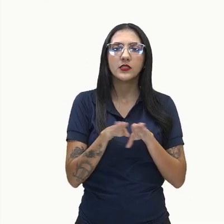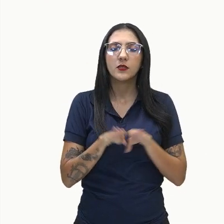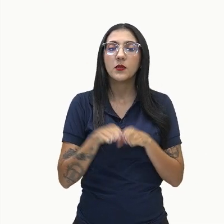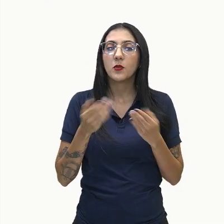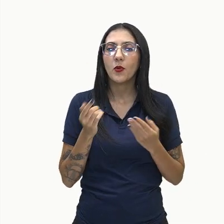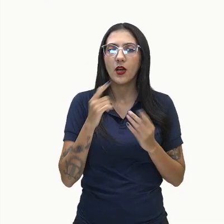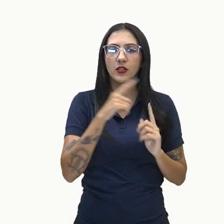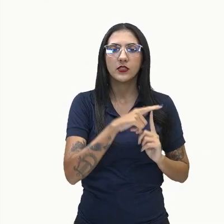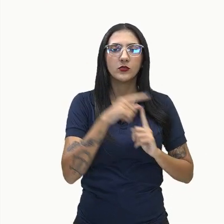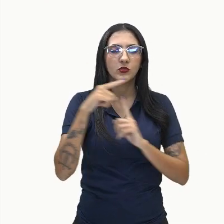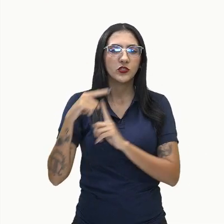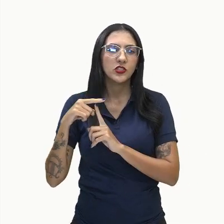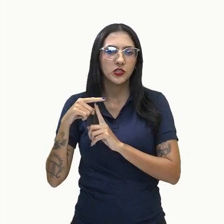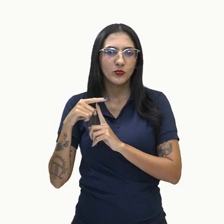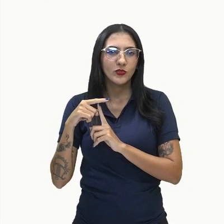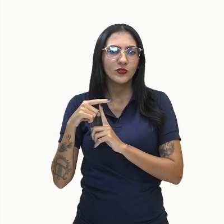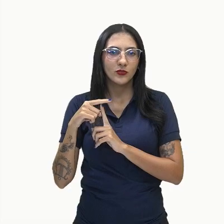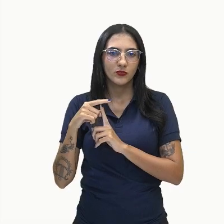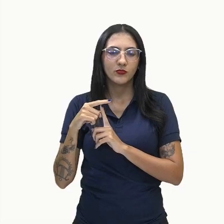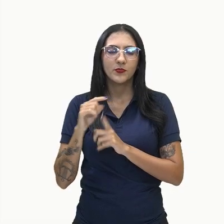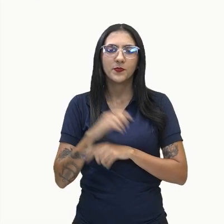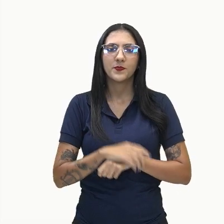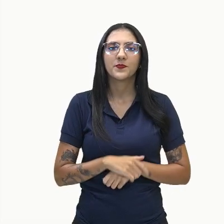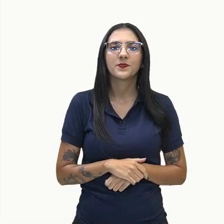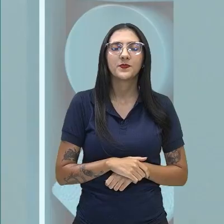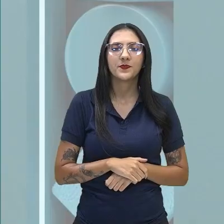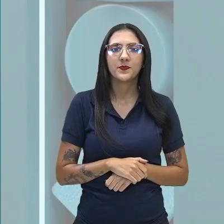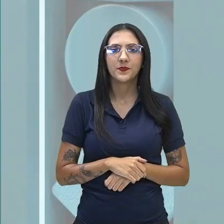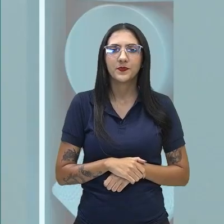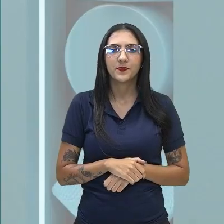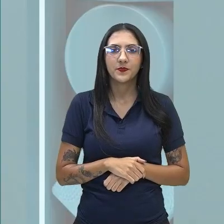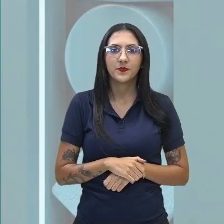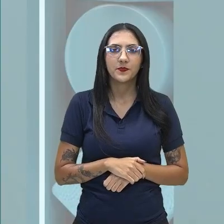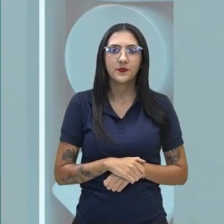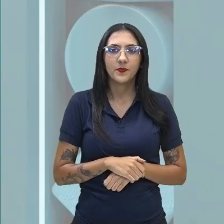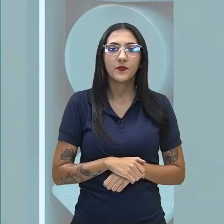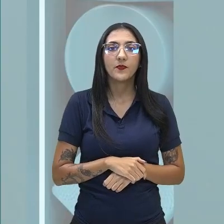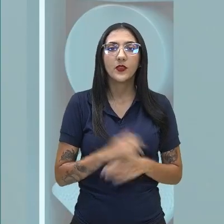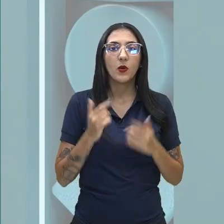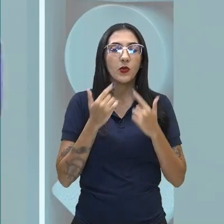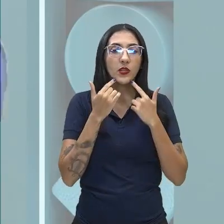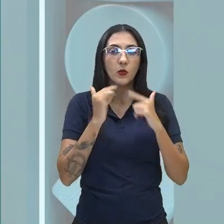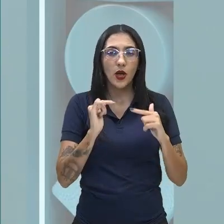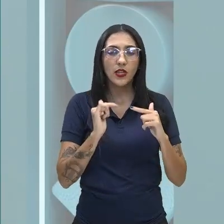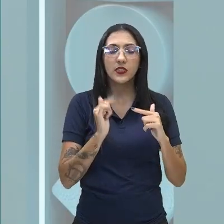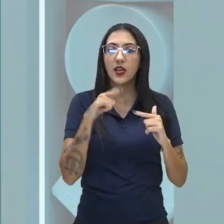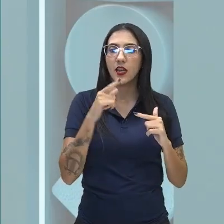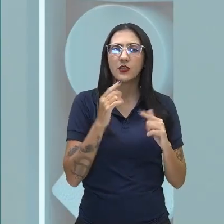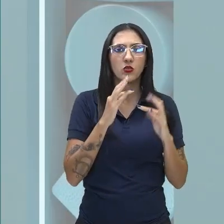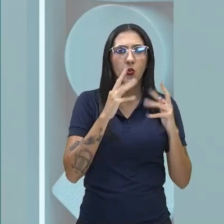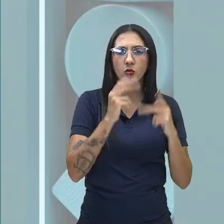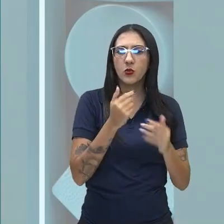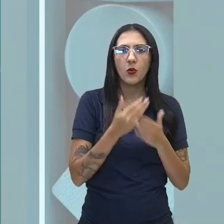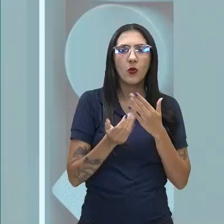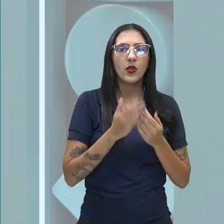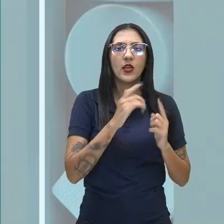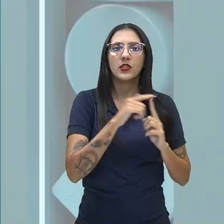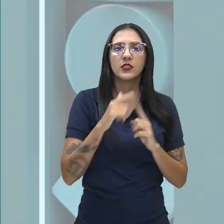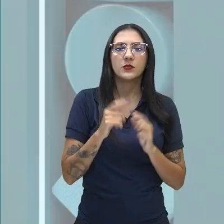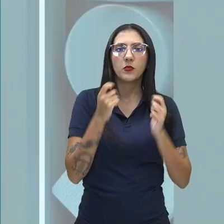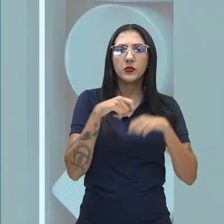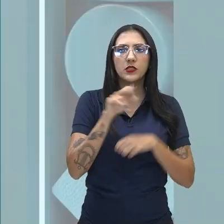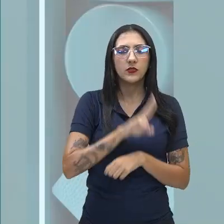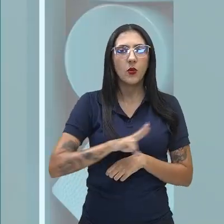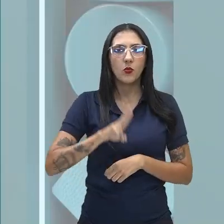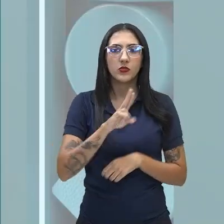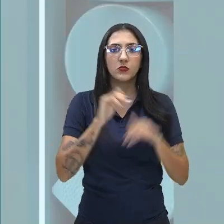os tipos de linguagem? Então, a linguagem é todo e qualquer meio que o ser humano utiliza para